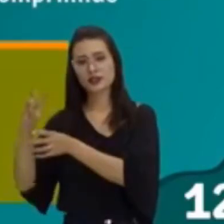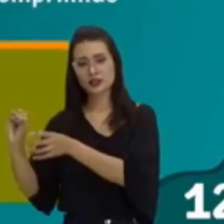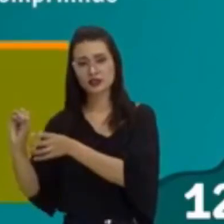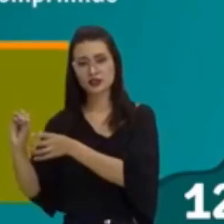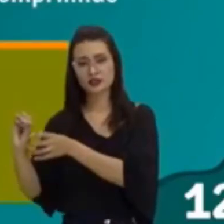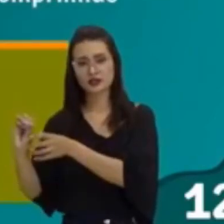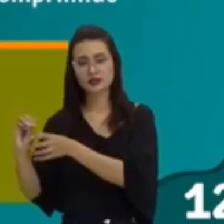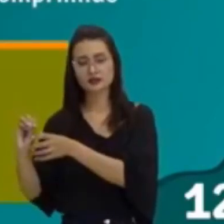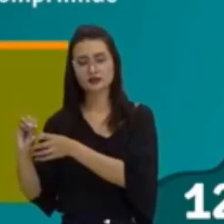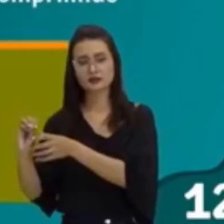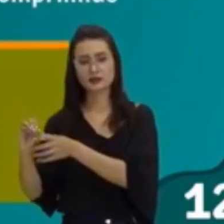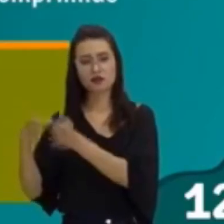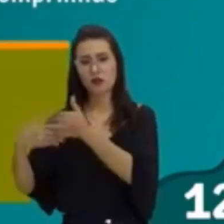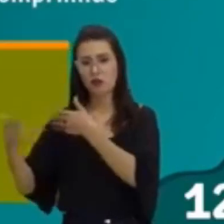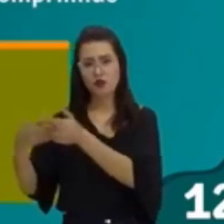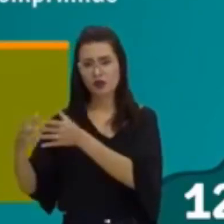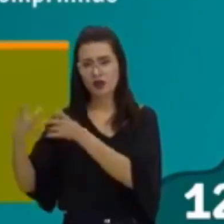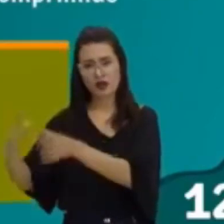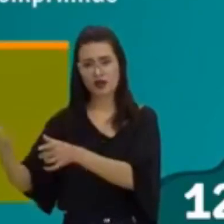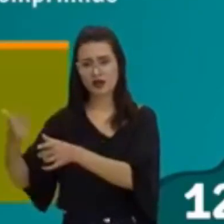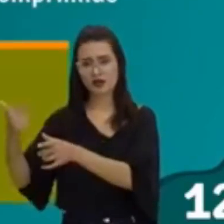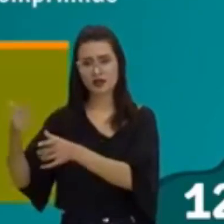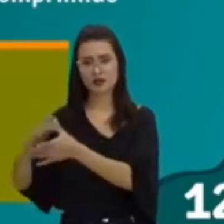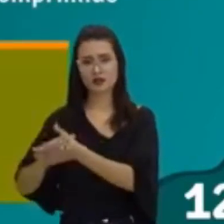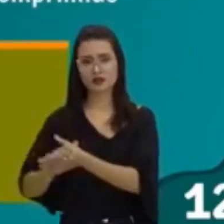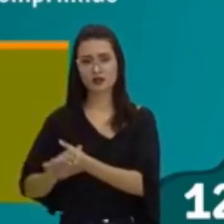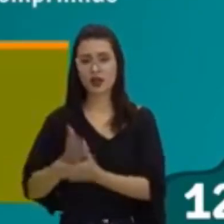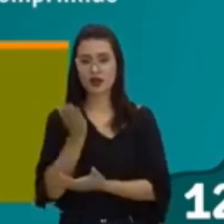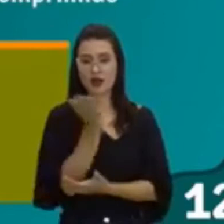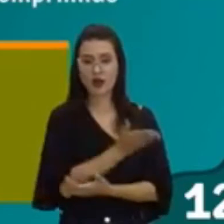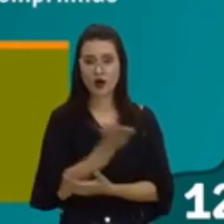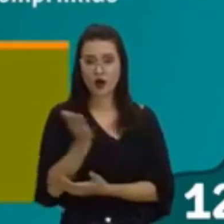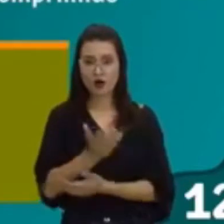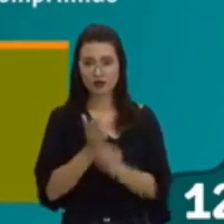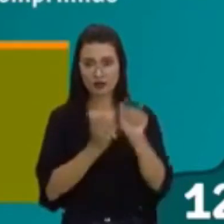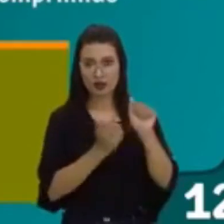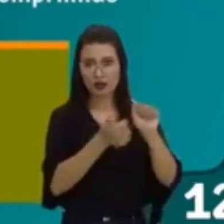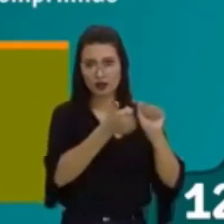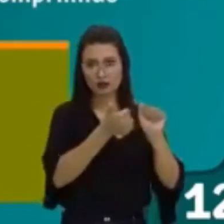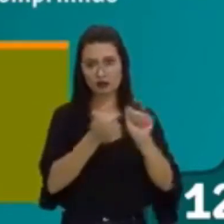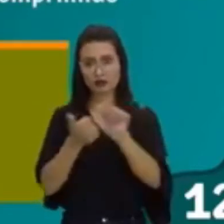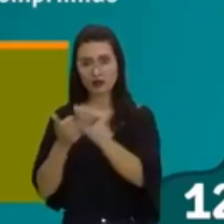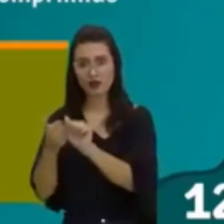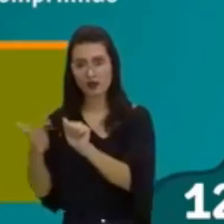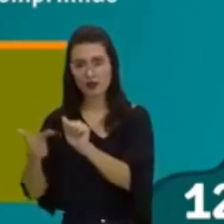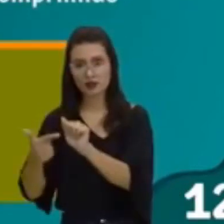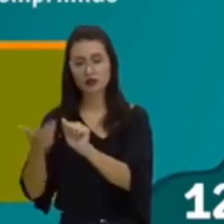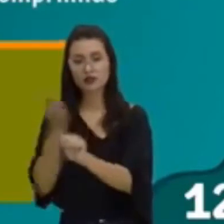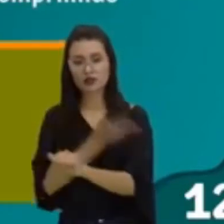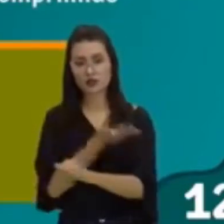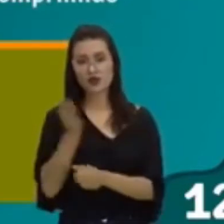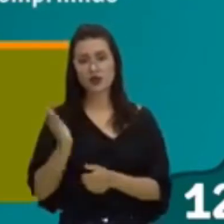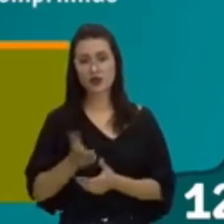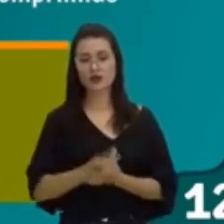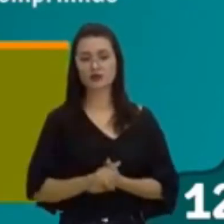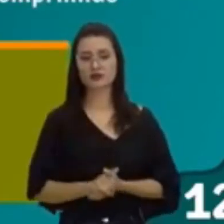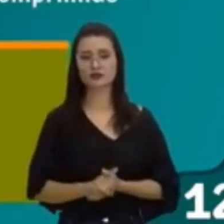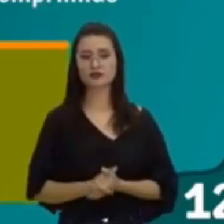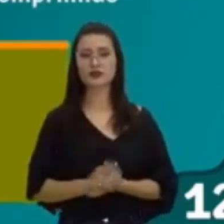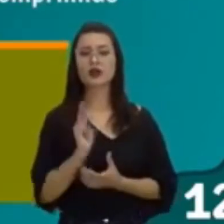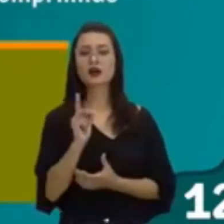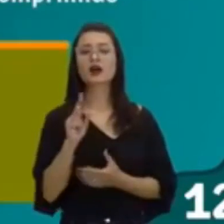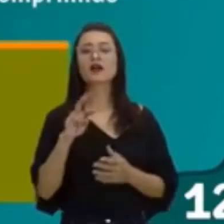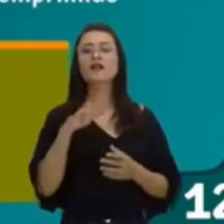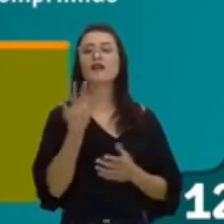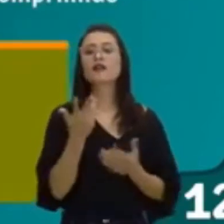qualquer que seja a área 2. Aí a gente cancela aqui as áreas, vai ficar 25 vezes 30. Quanto